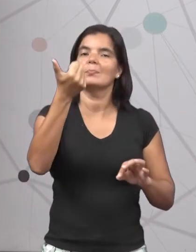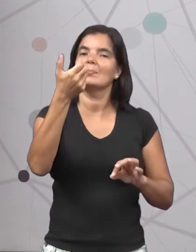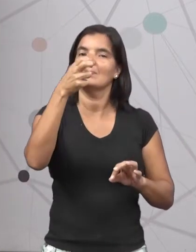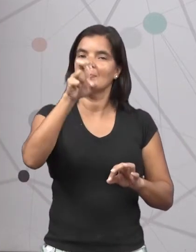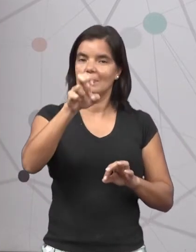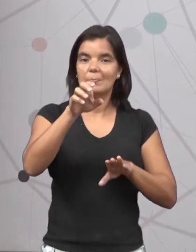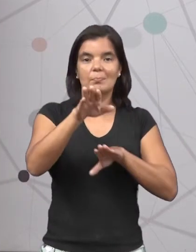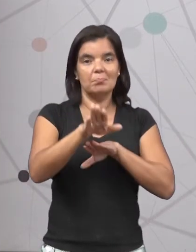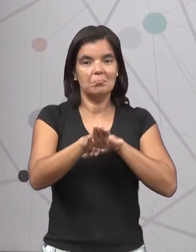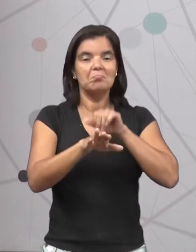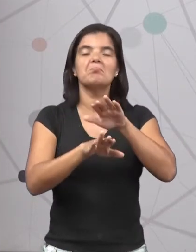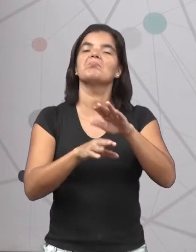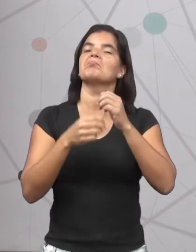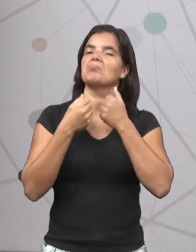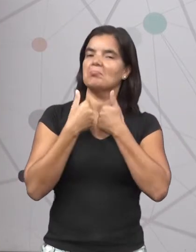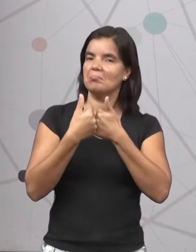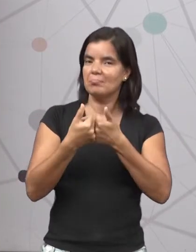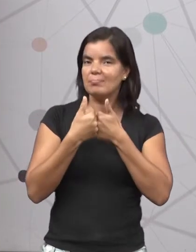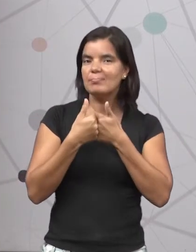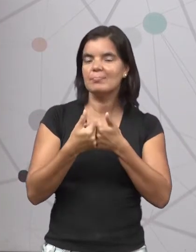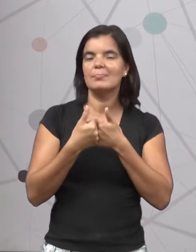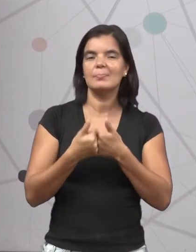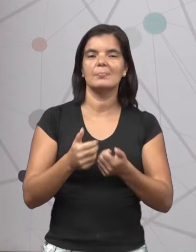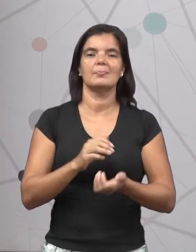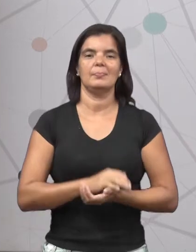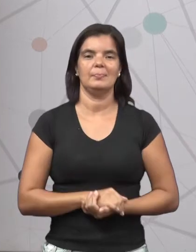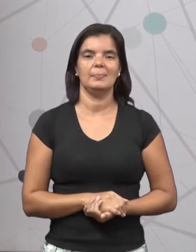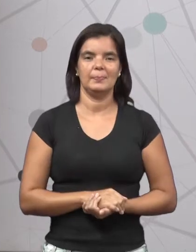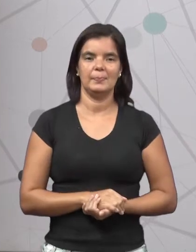15 passos. Muito bem.